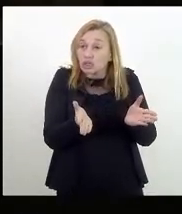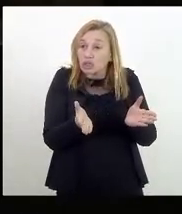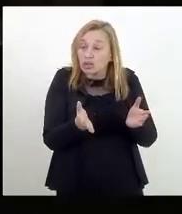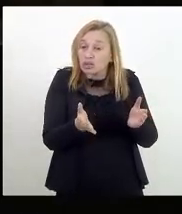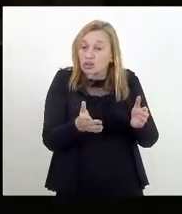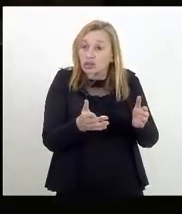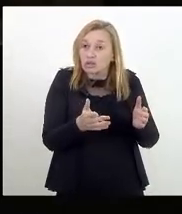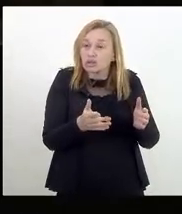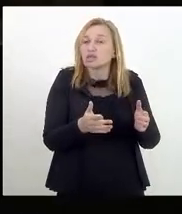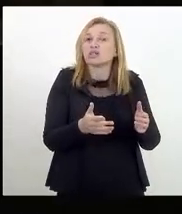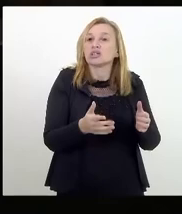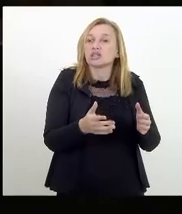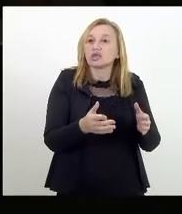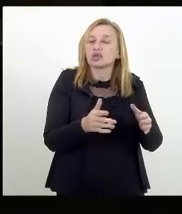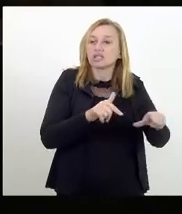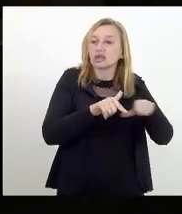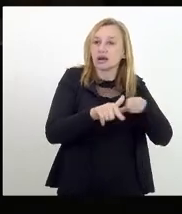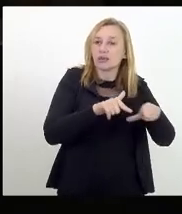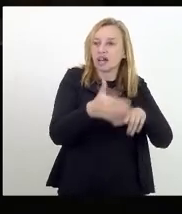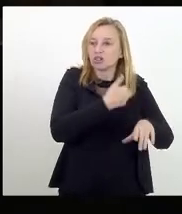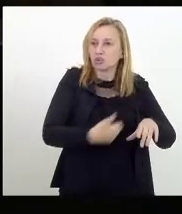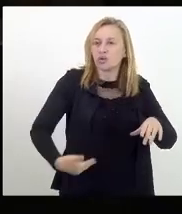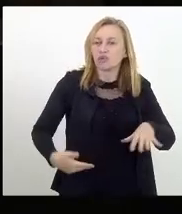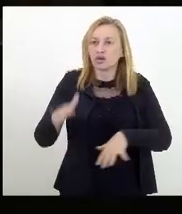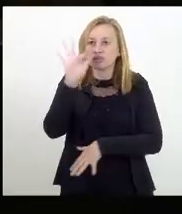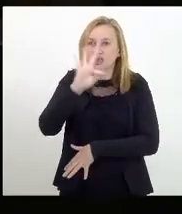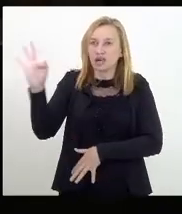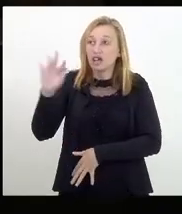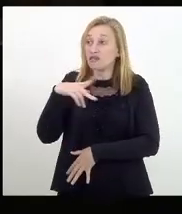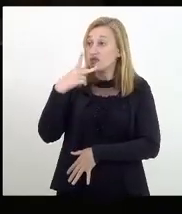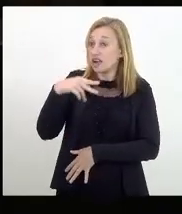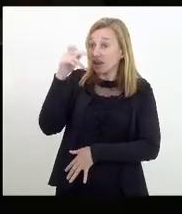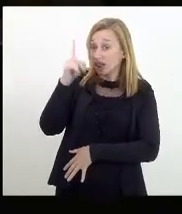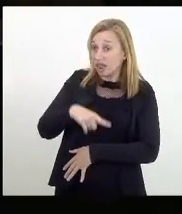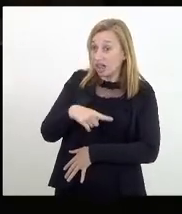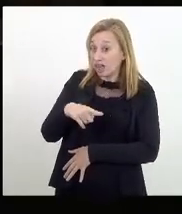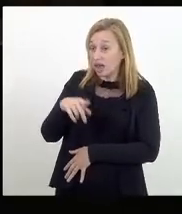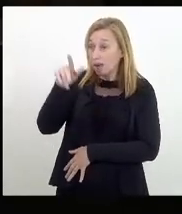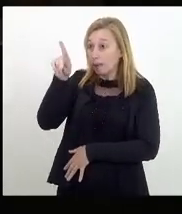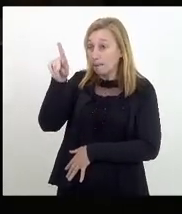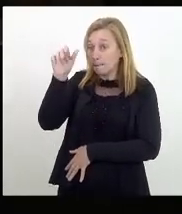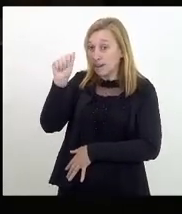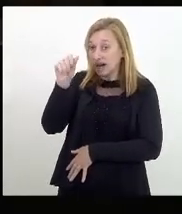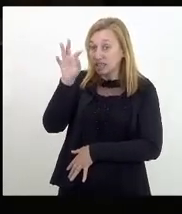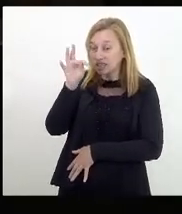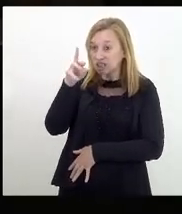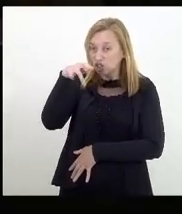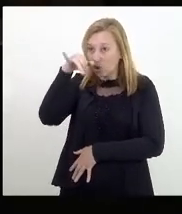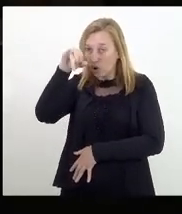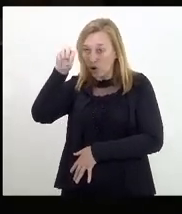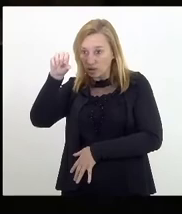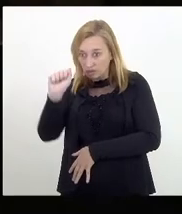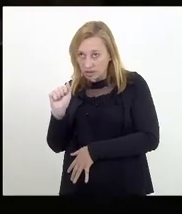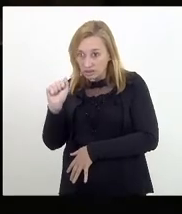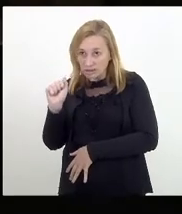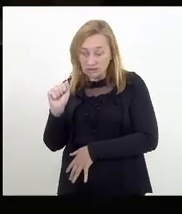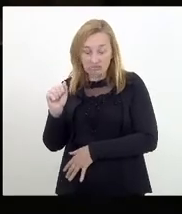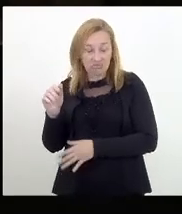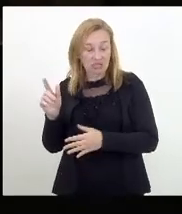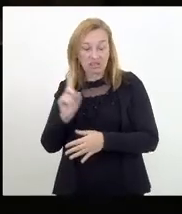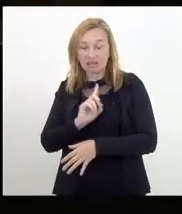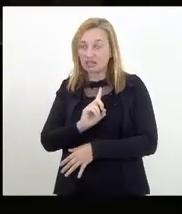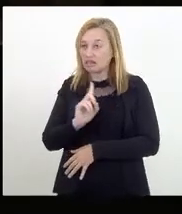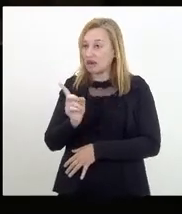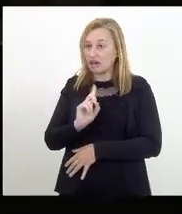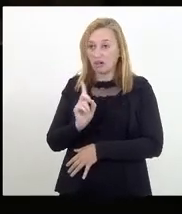e que se dizem patriota Patriotas de Patriotas não tem nada o